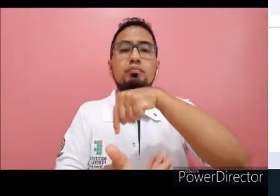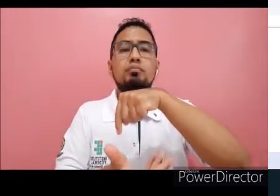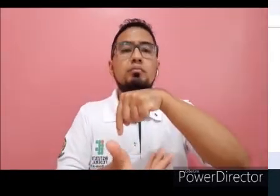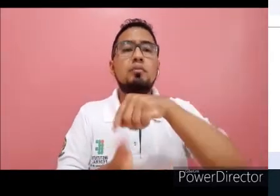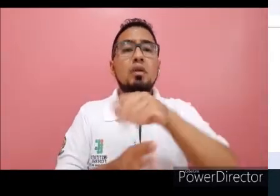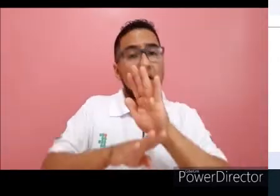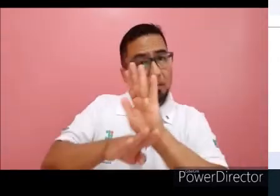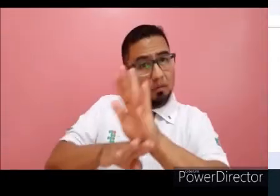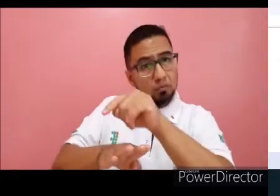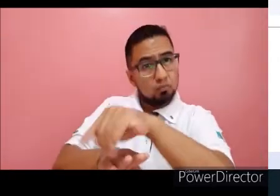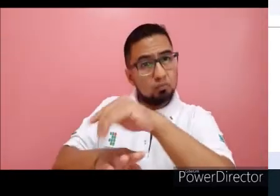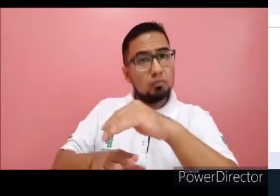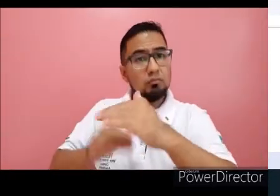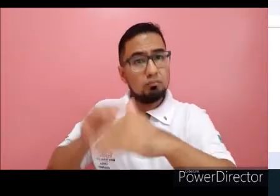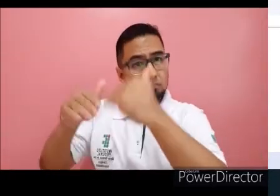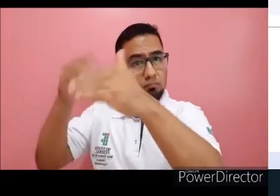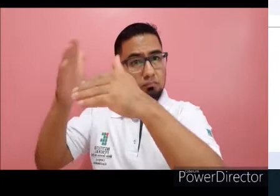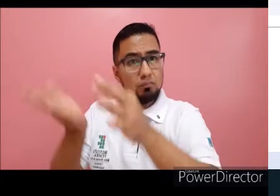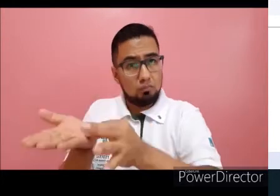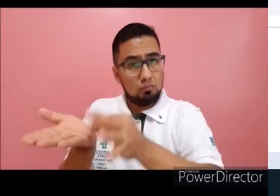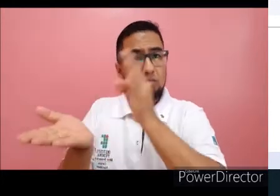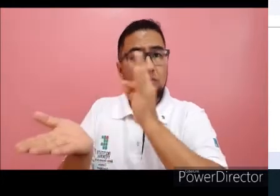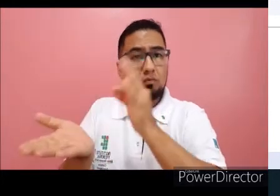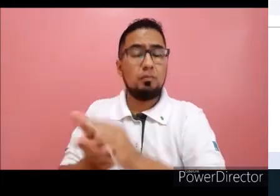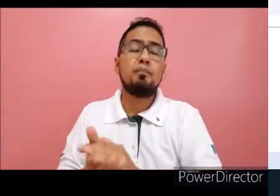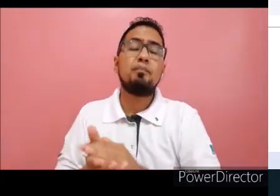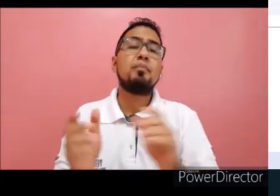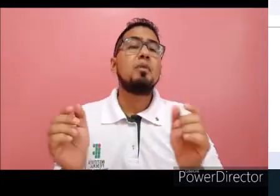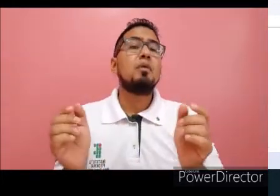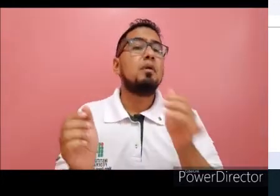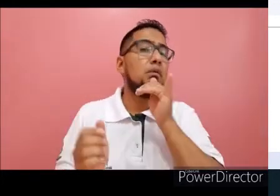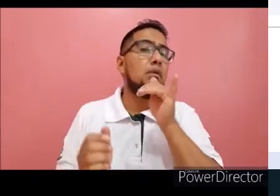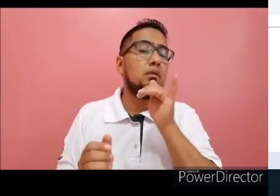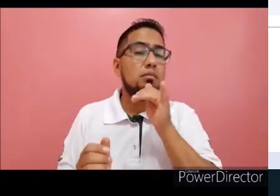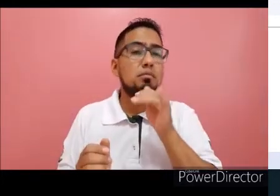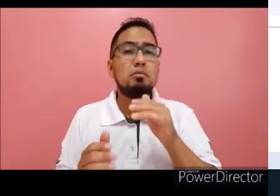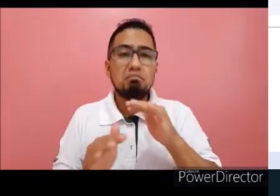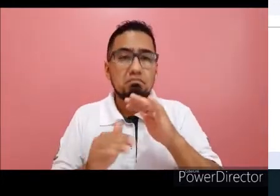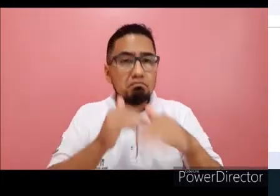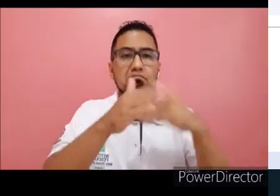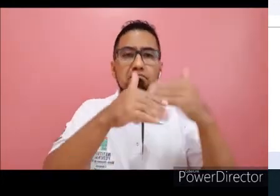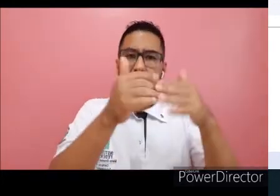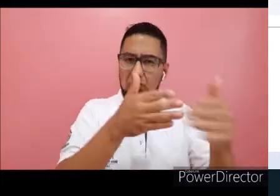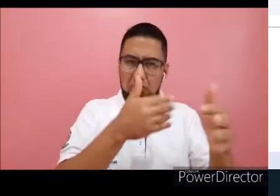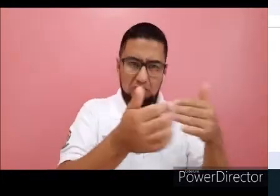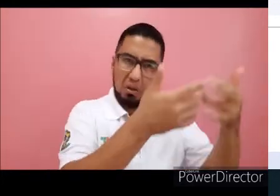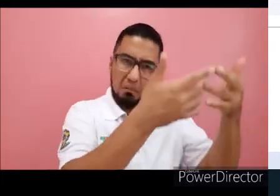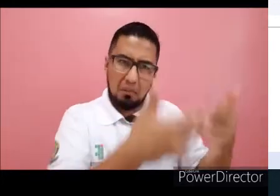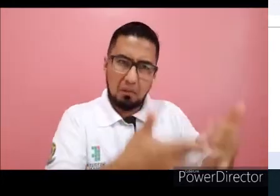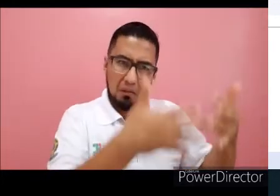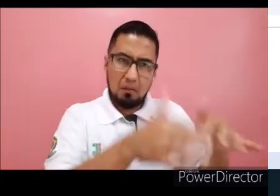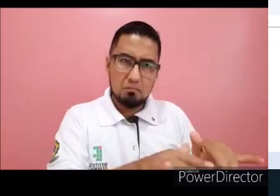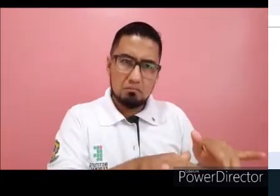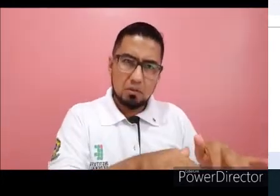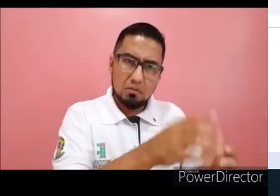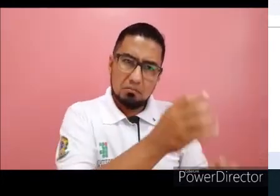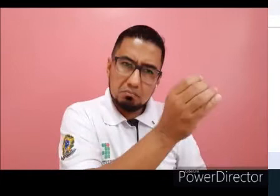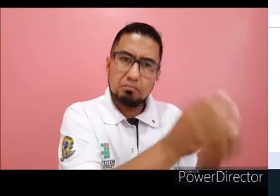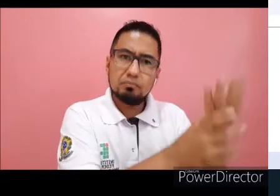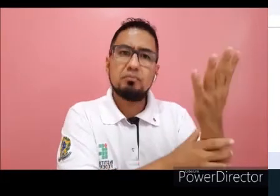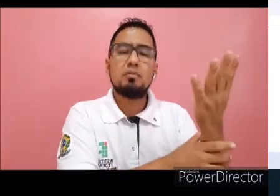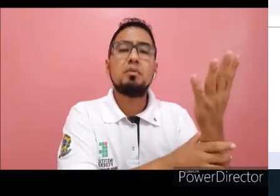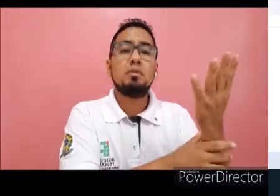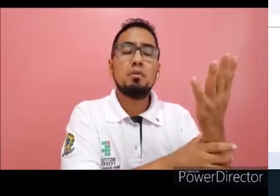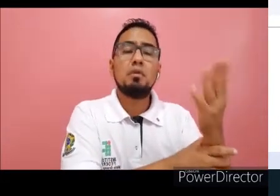né, com o desenvolvimento da linguagem. E, por exemplo, quando você sei lá, está desenvolvendo alguma coisa